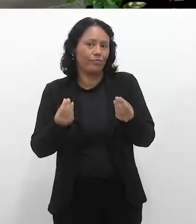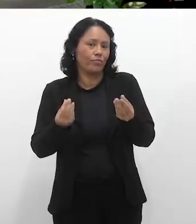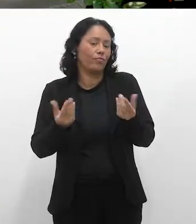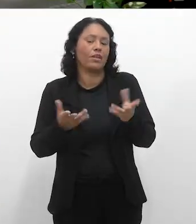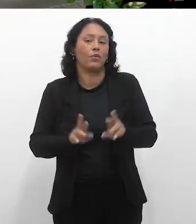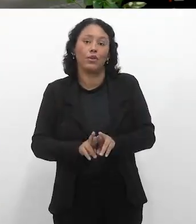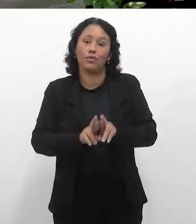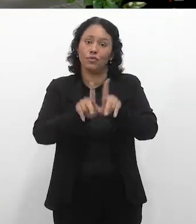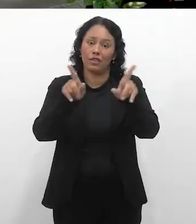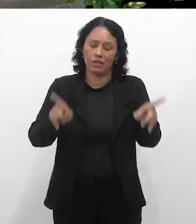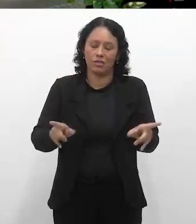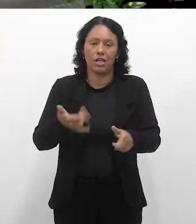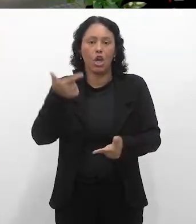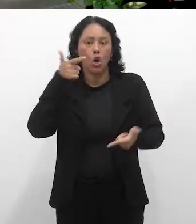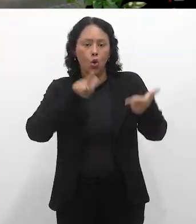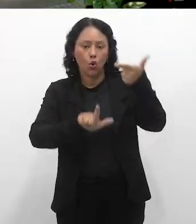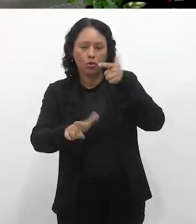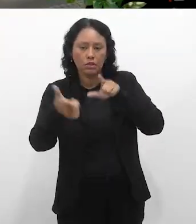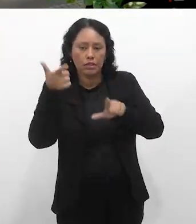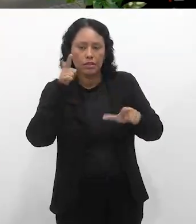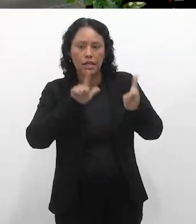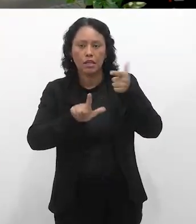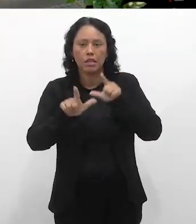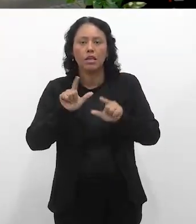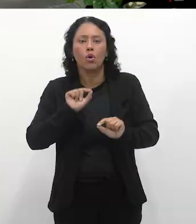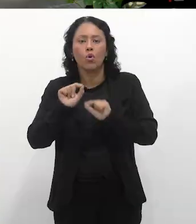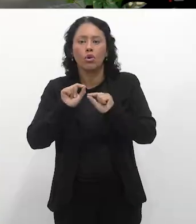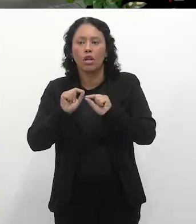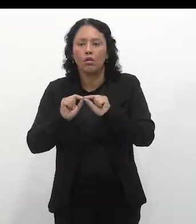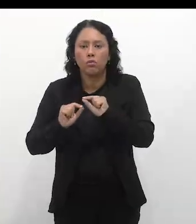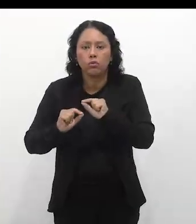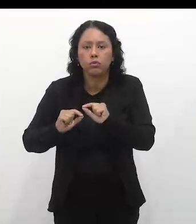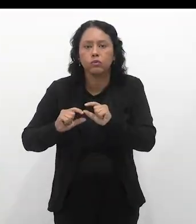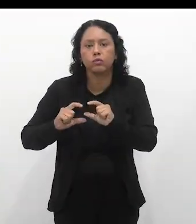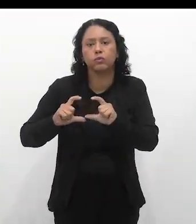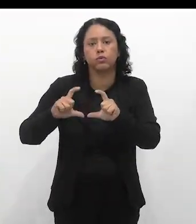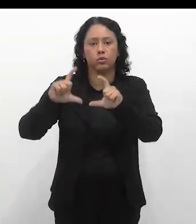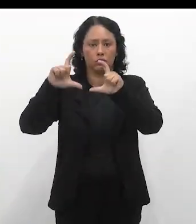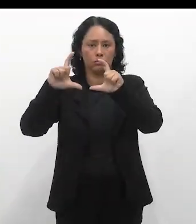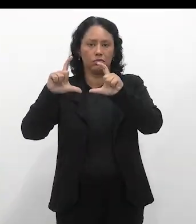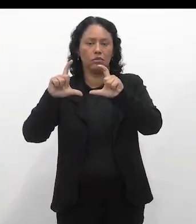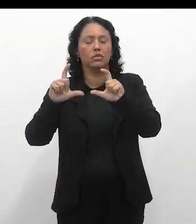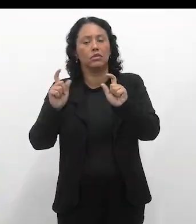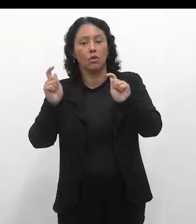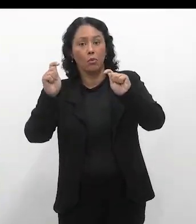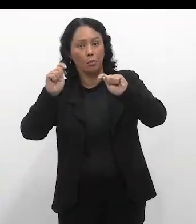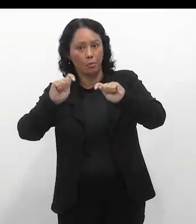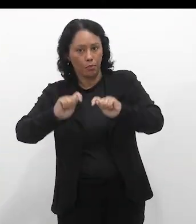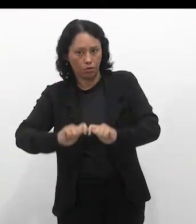também consegue se autoalimentar. Então, ele é capaz de gerar